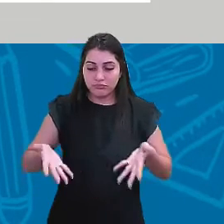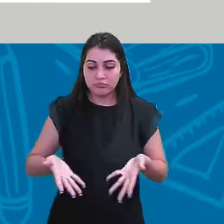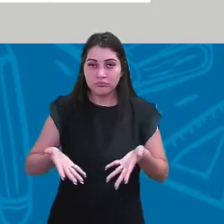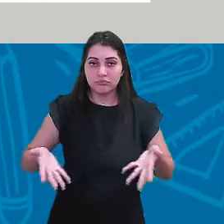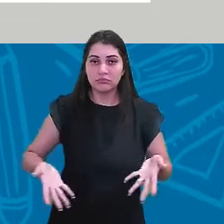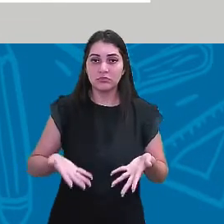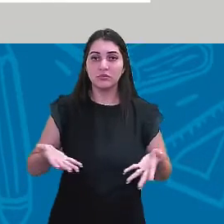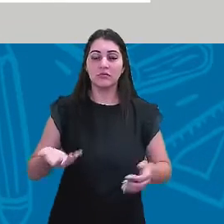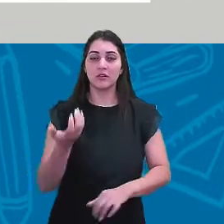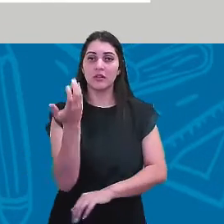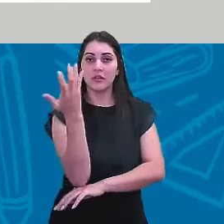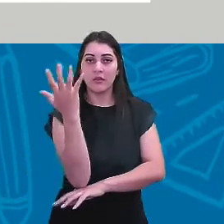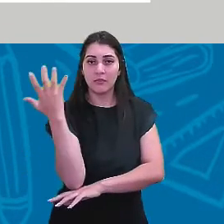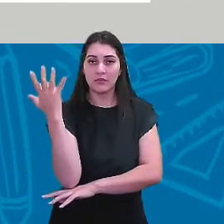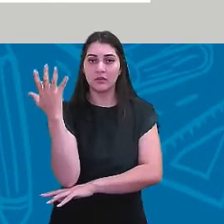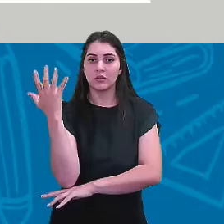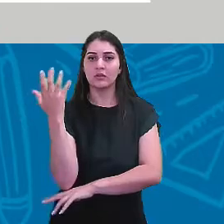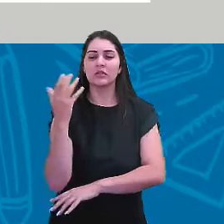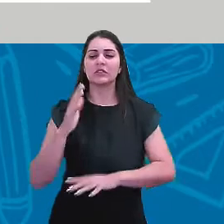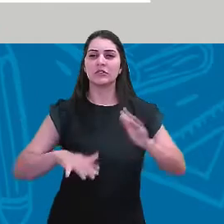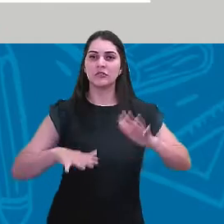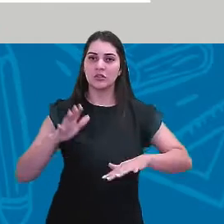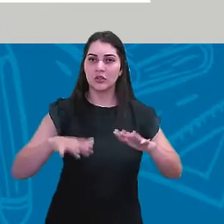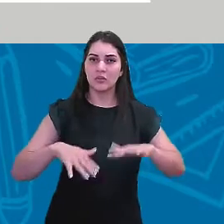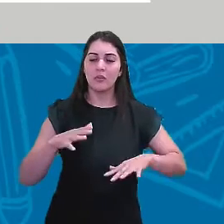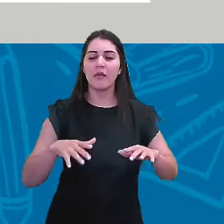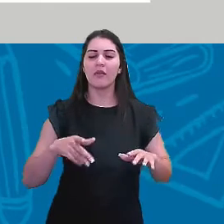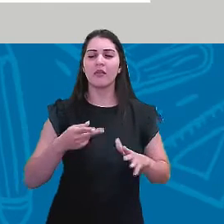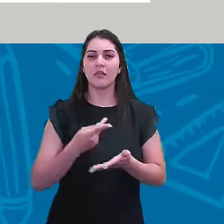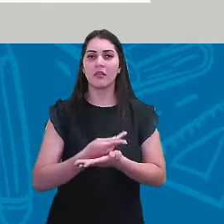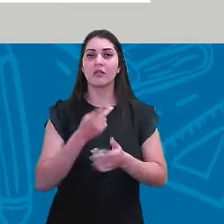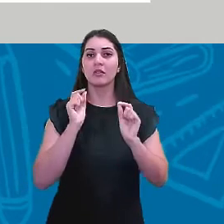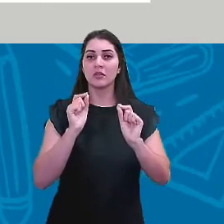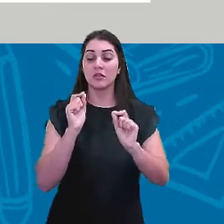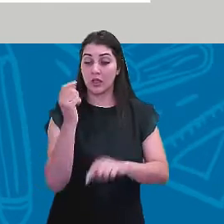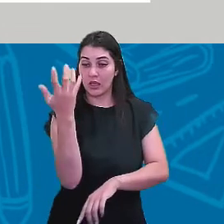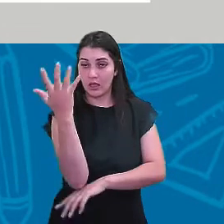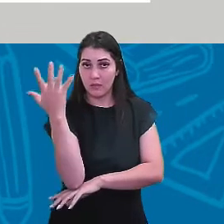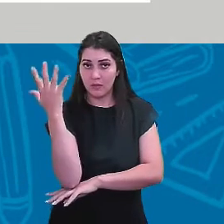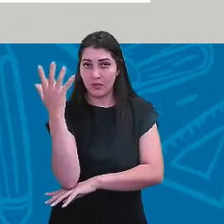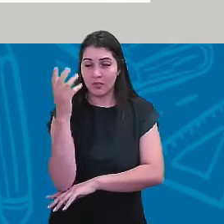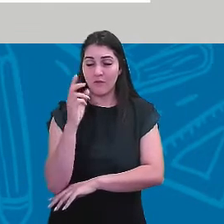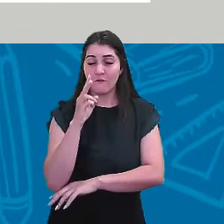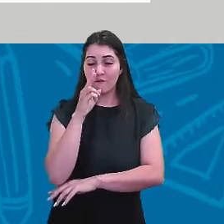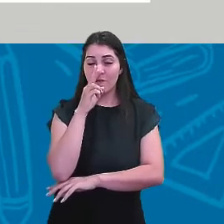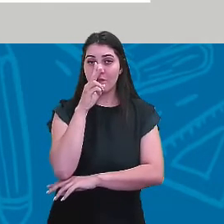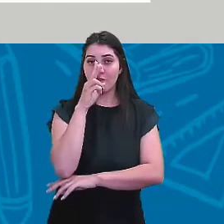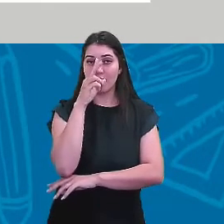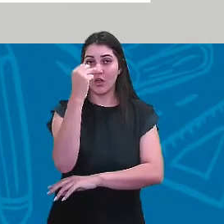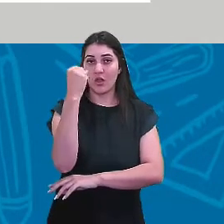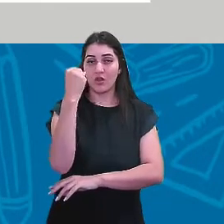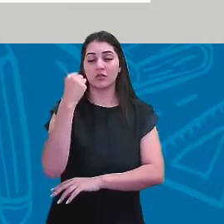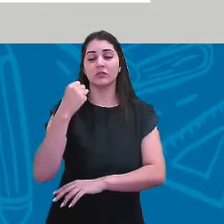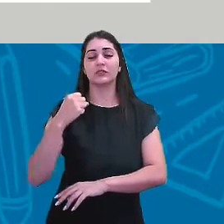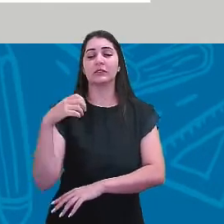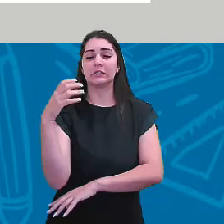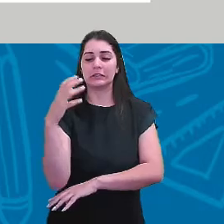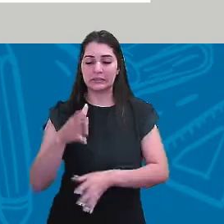a gente geralmente coloca esse humus para poder deixar a nossa plantinha mais forte, para ela crescer com mais